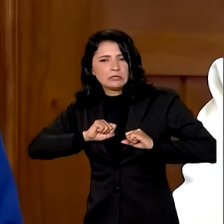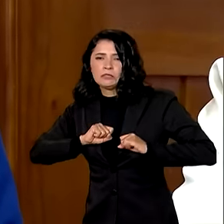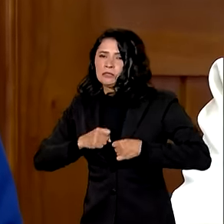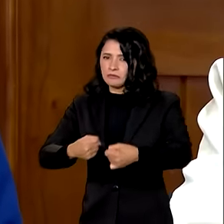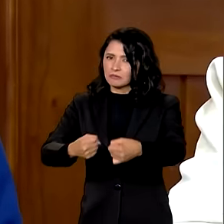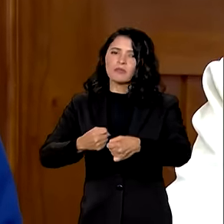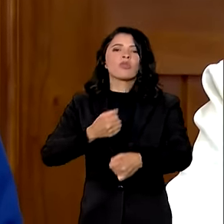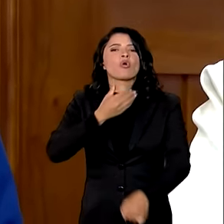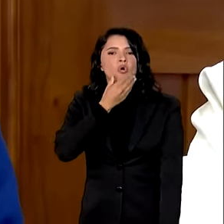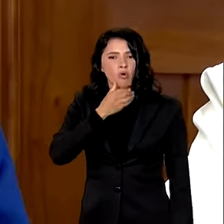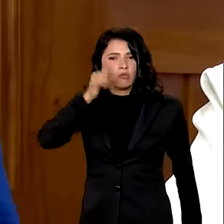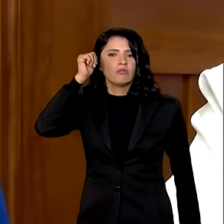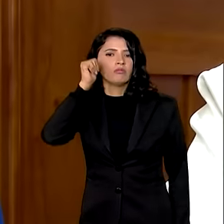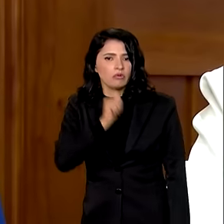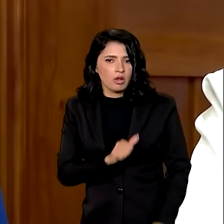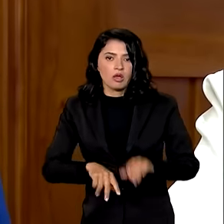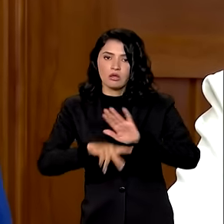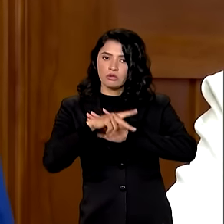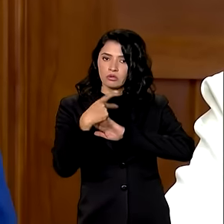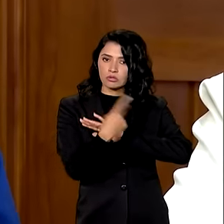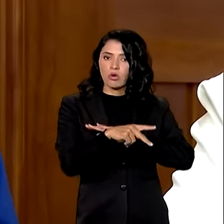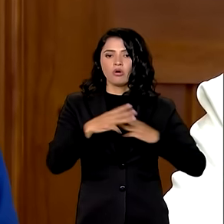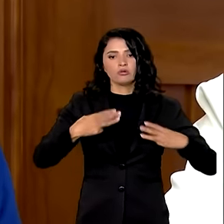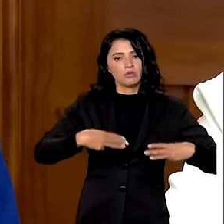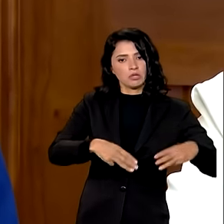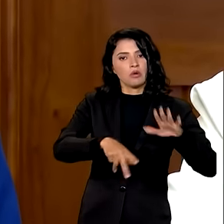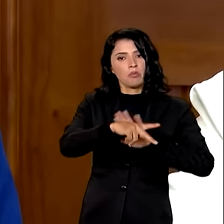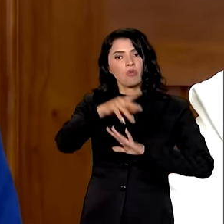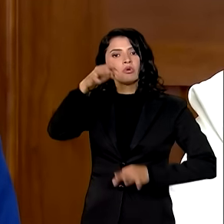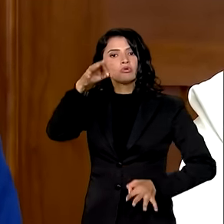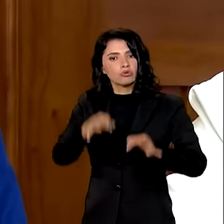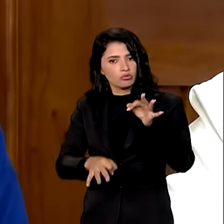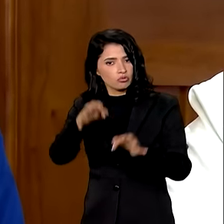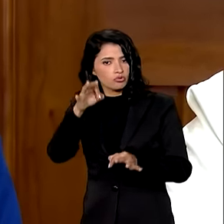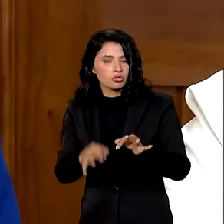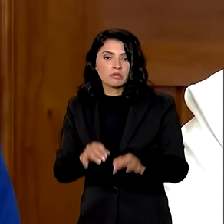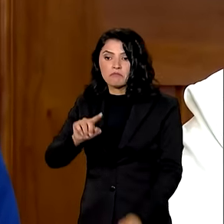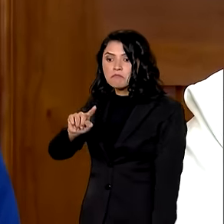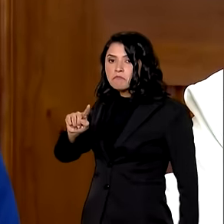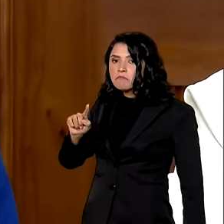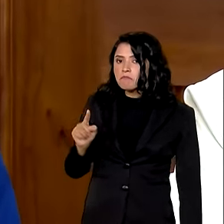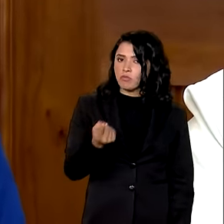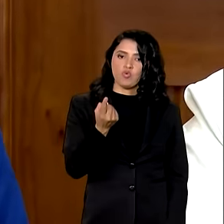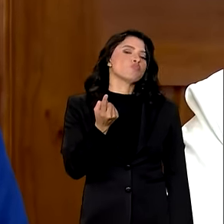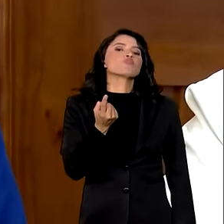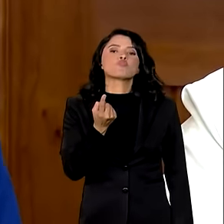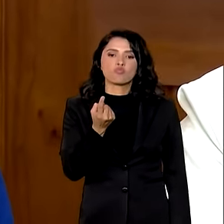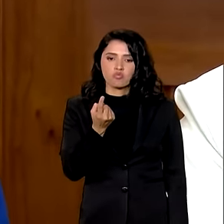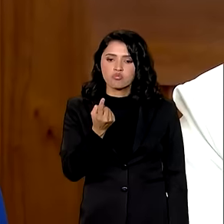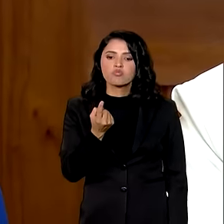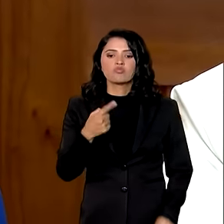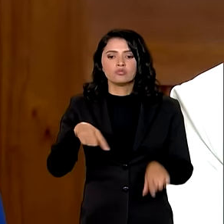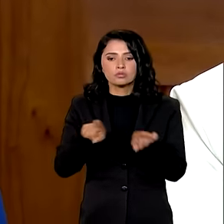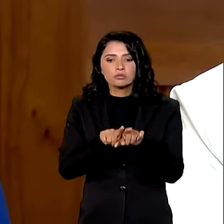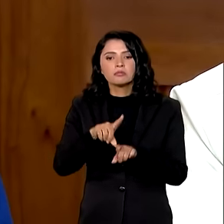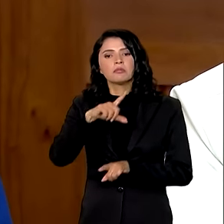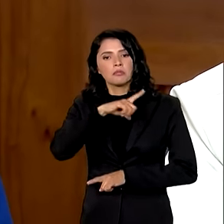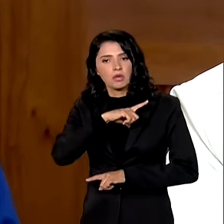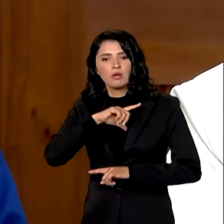homens e mulheres, só do Ministério da Justiça, mil. E aí estão também